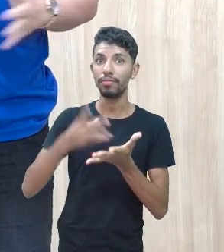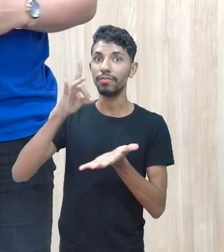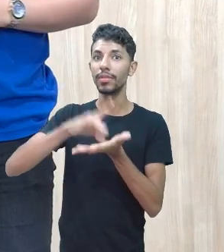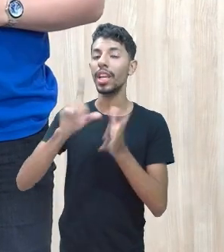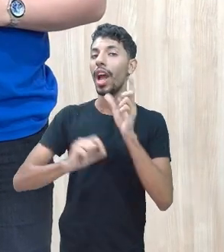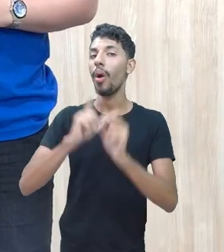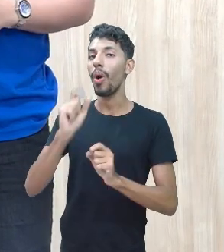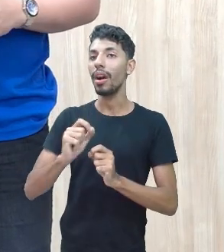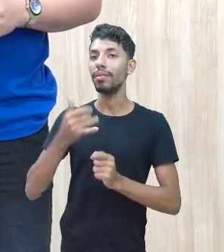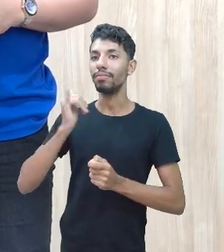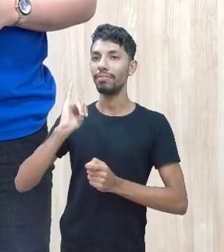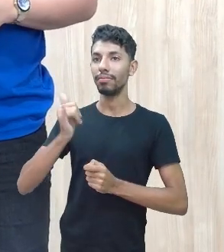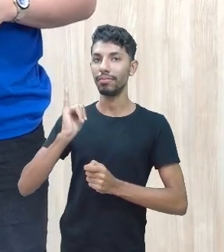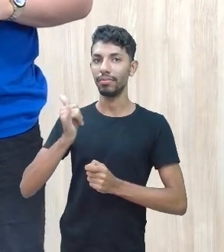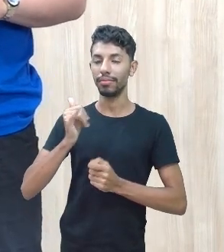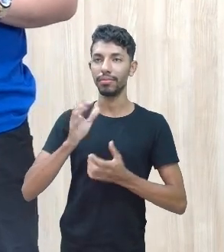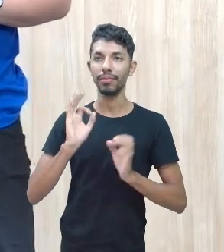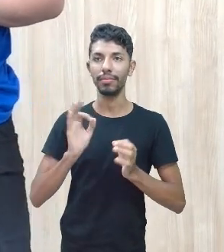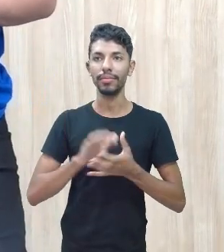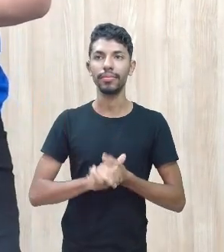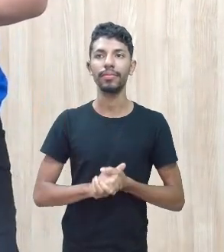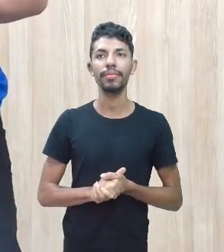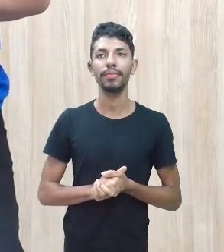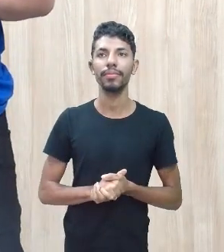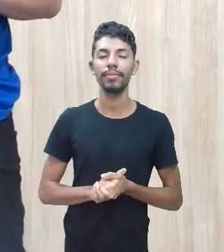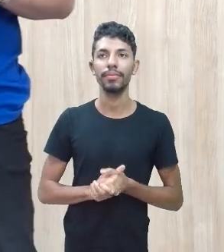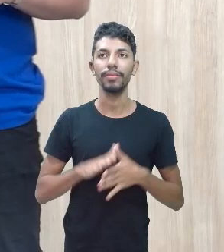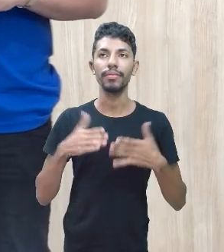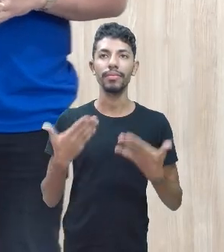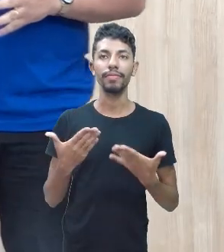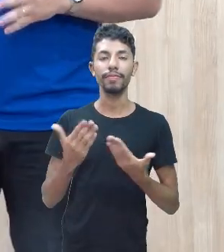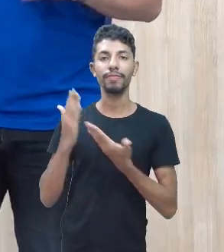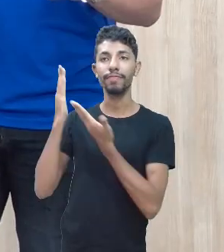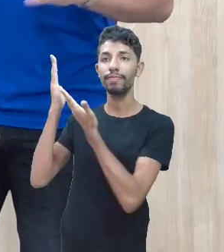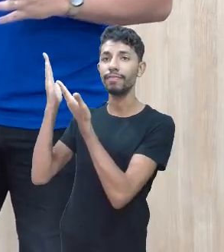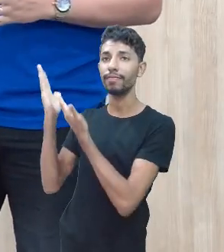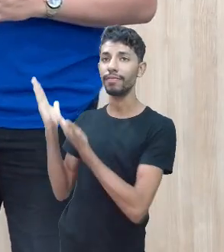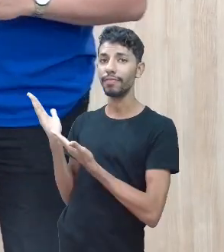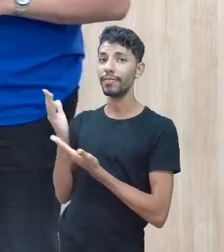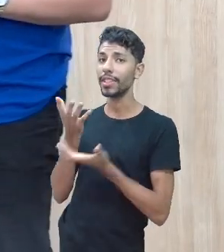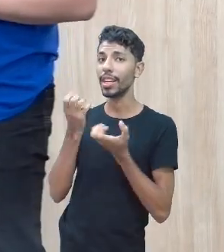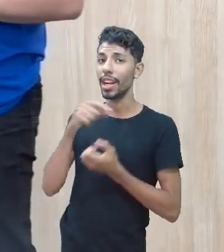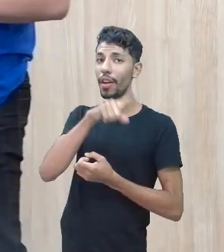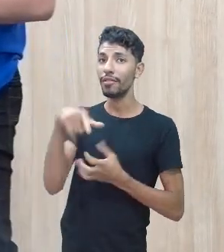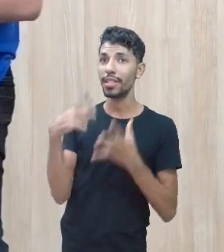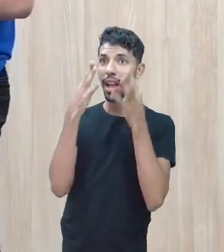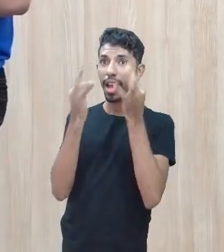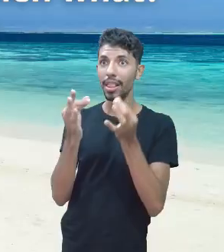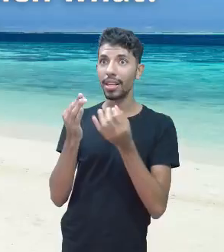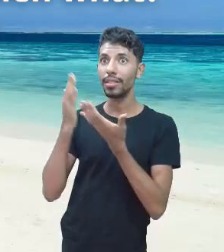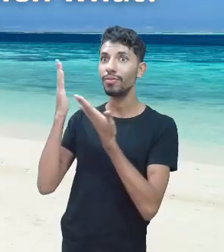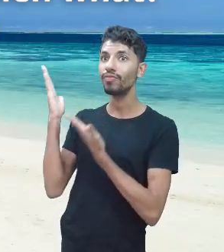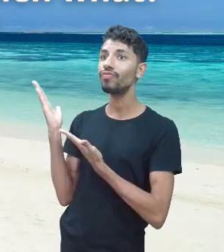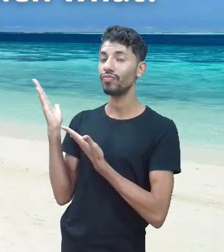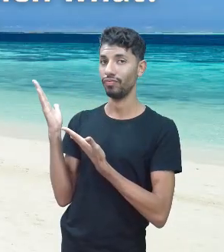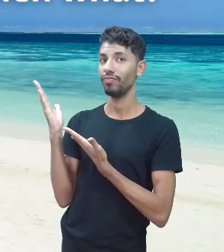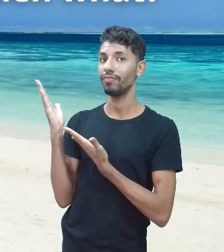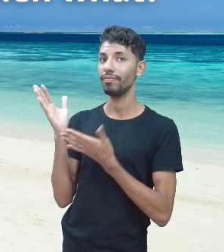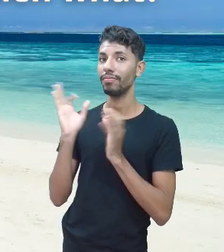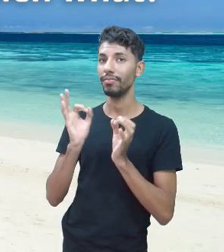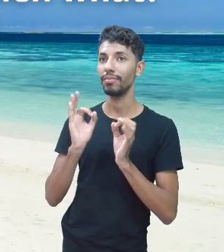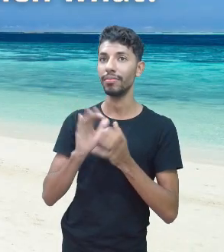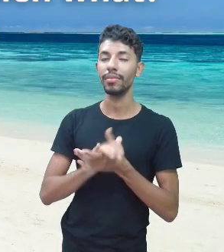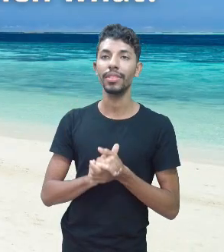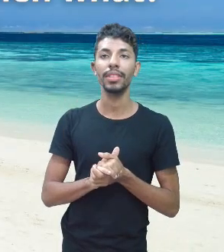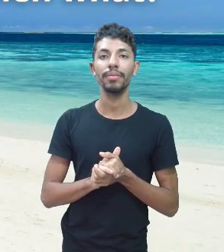conto, tradução literal, tá certo? Então vamos lá. Nós temos aqui, gostaria que vocês prestassem bem atenção nessa tela. Nós temos